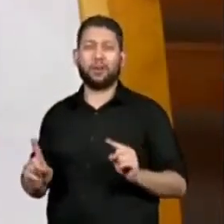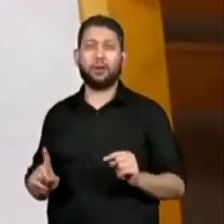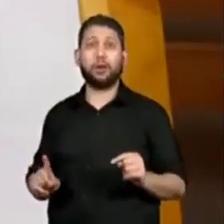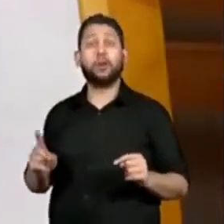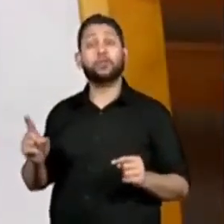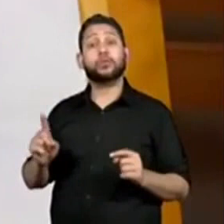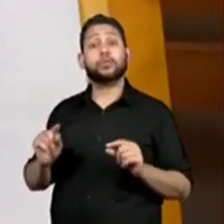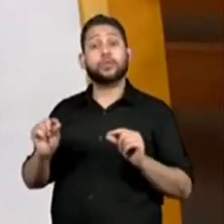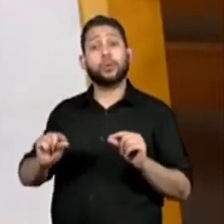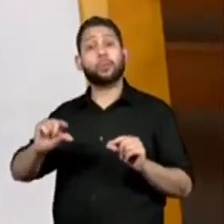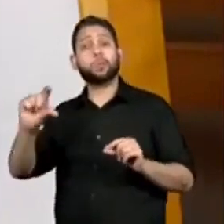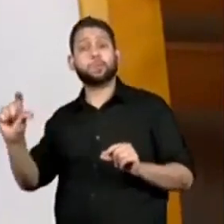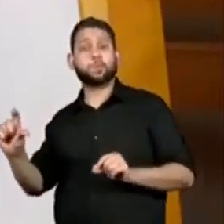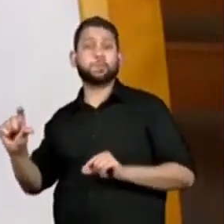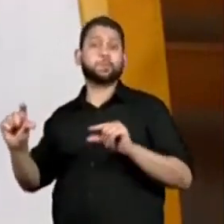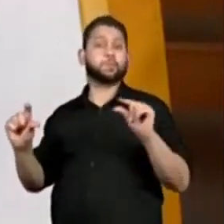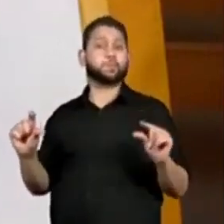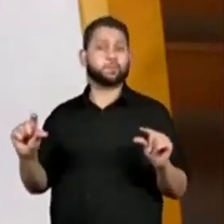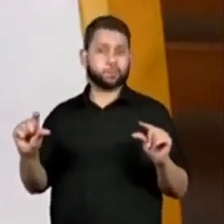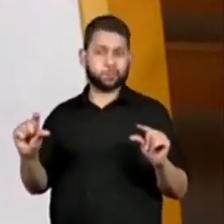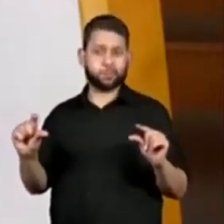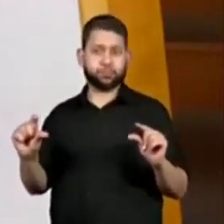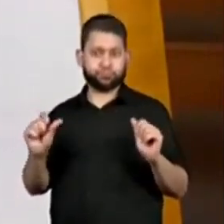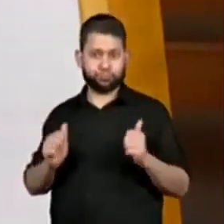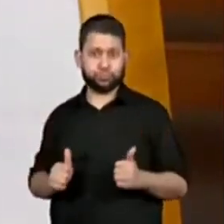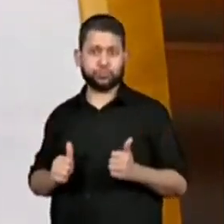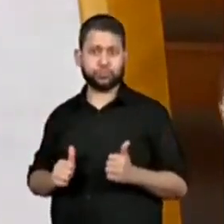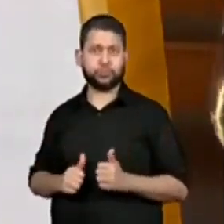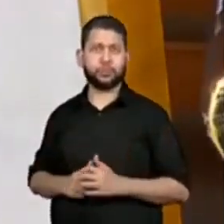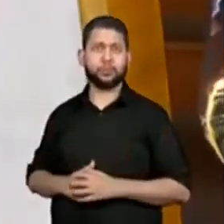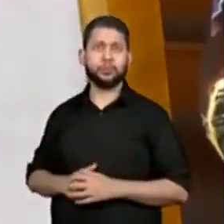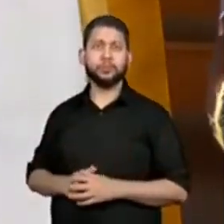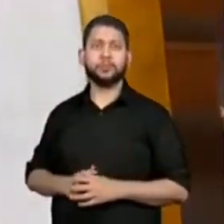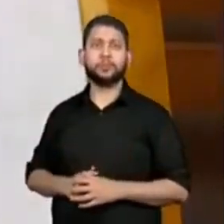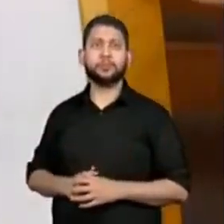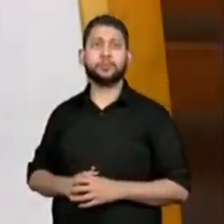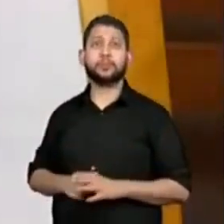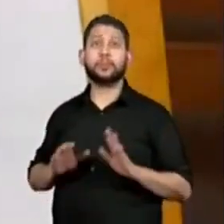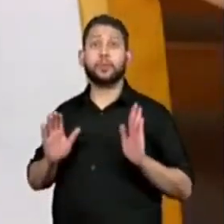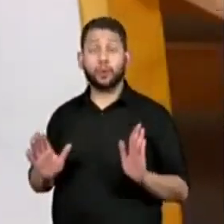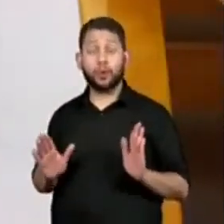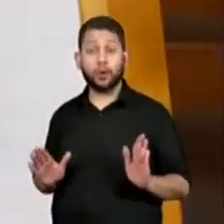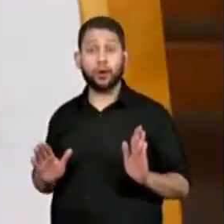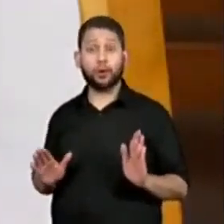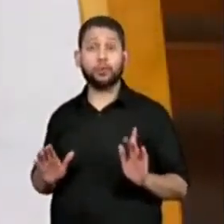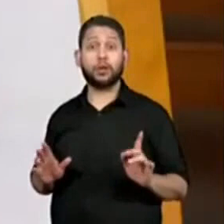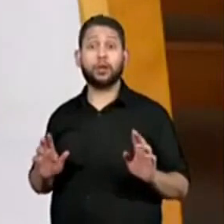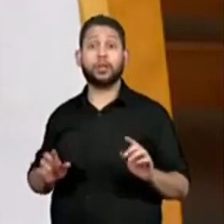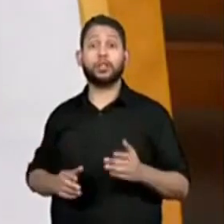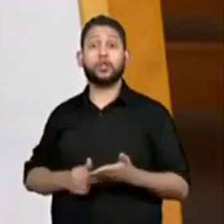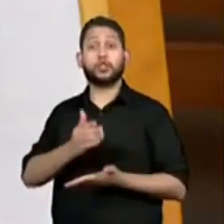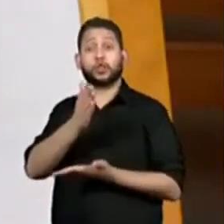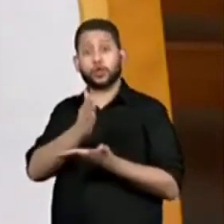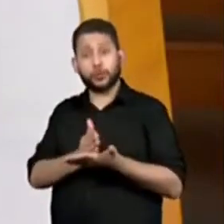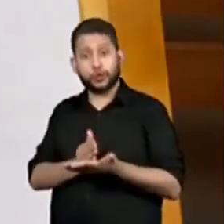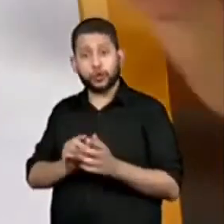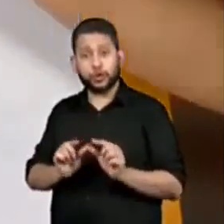é igual eu coloquei o sinal para ficar mais fácil tá eu quero fazer uma divisão desigual